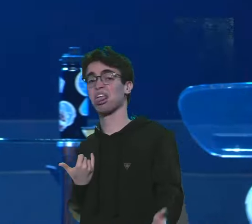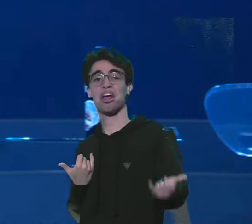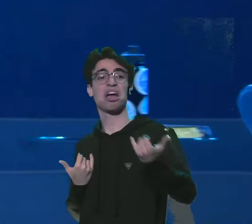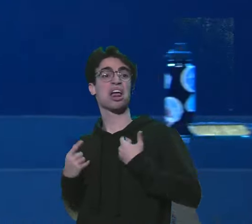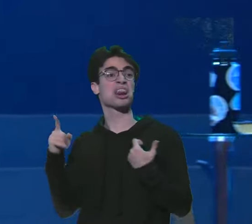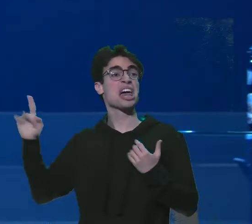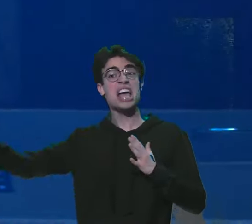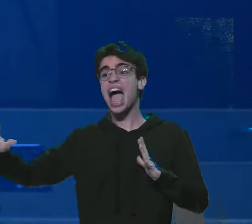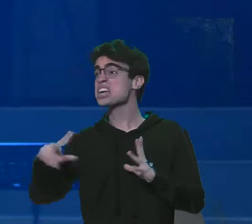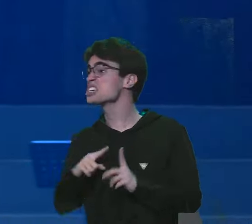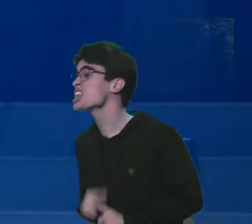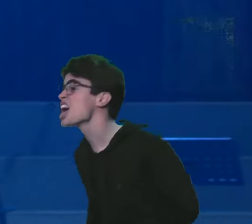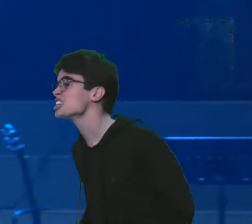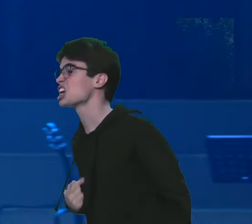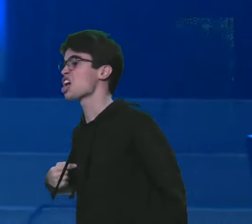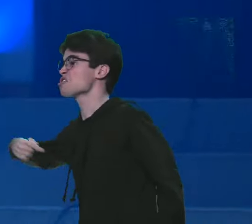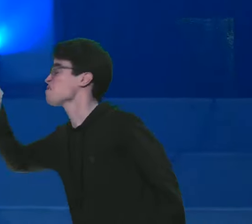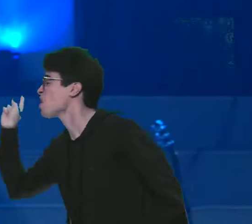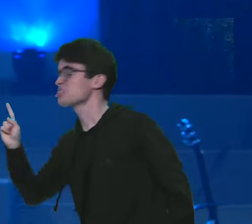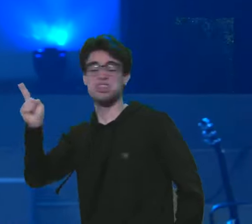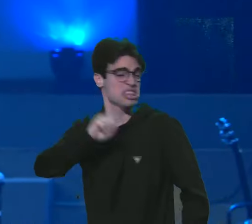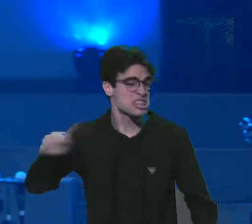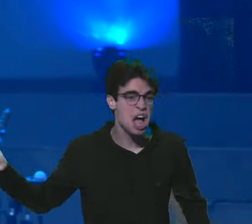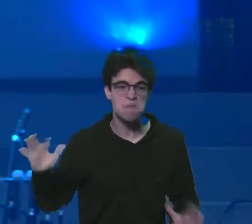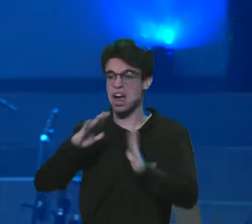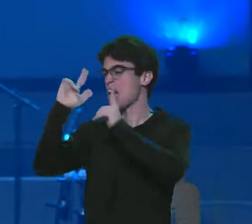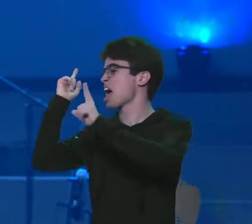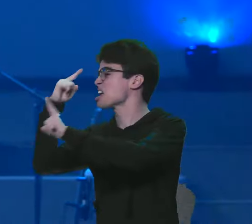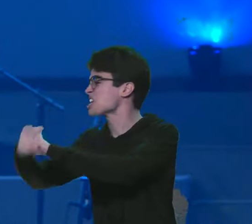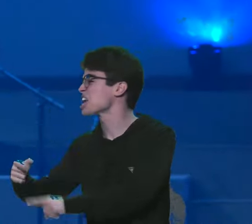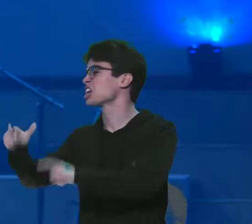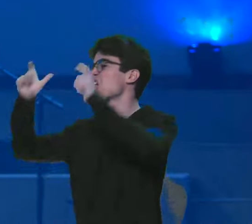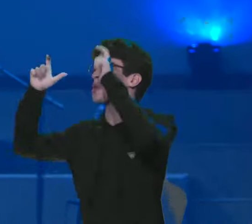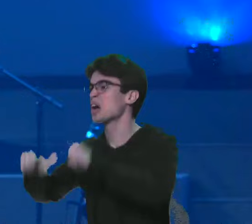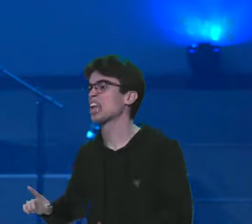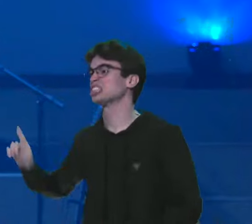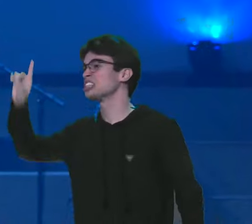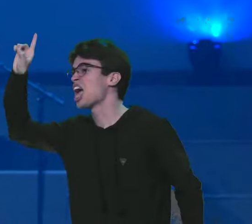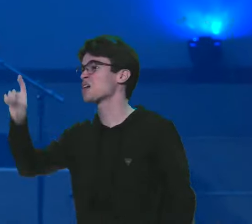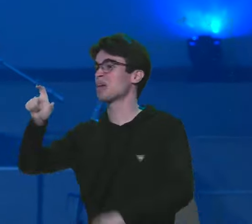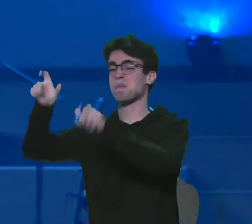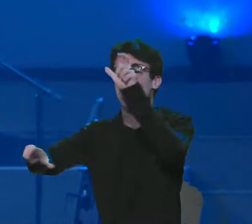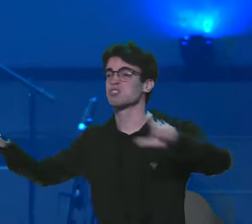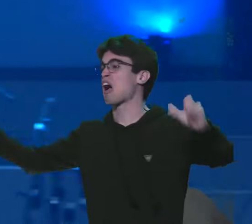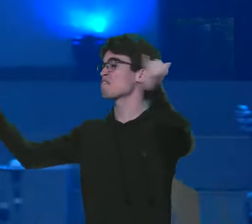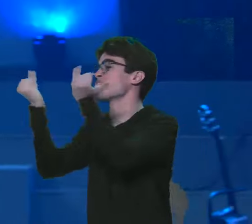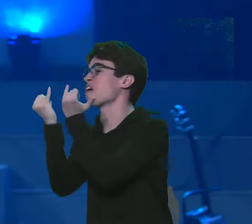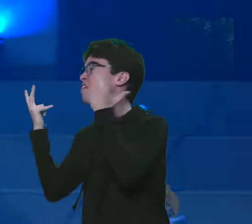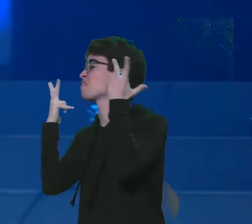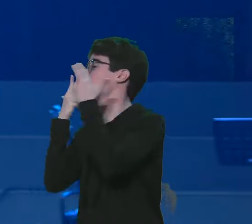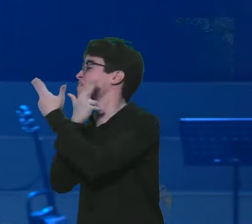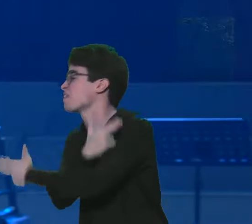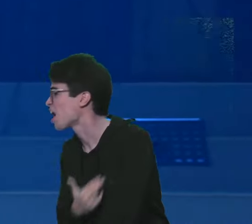na igreja, pastor. Eu não vou mais aparecer na igreja, porque a igreja é o lugar de Deus e as pessoas só fazem fofoca.